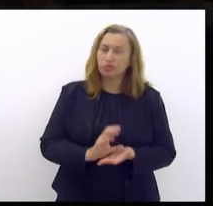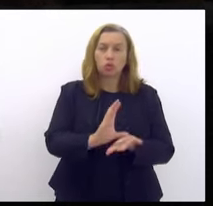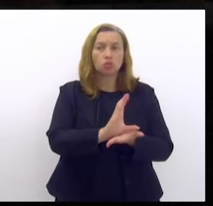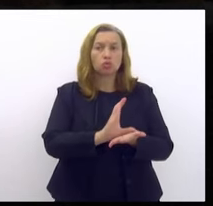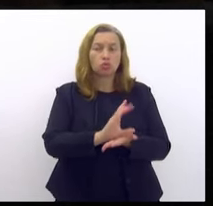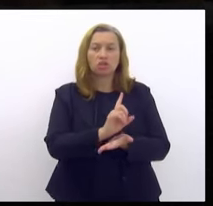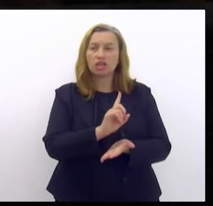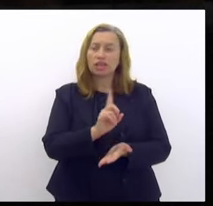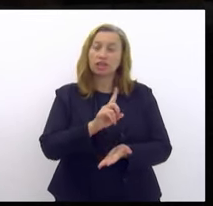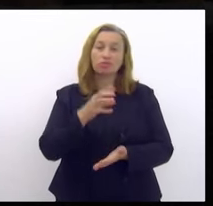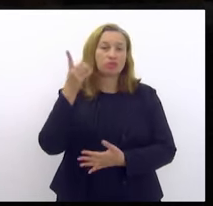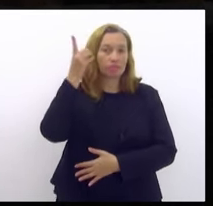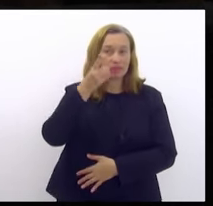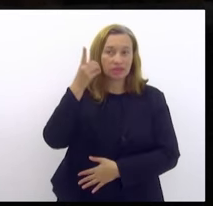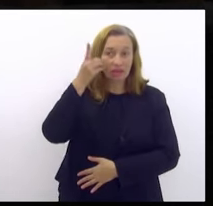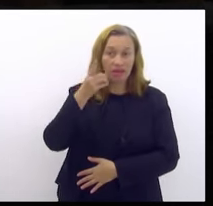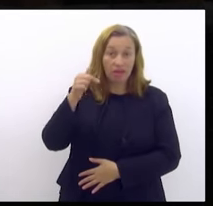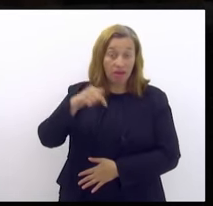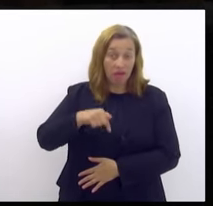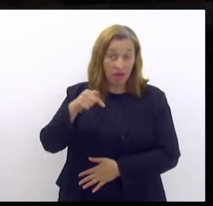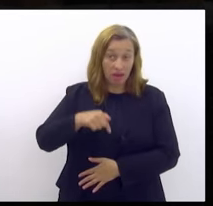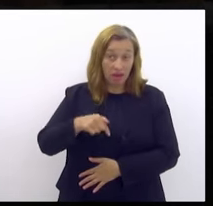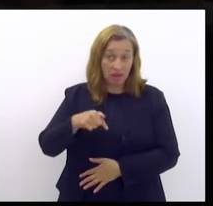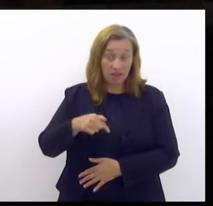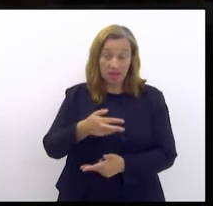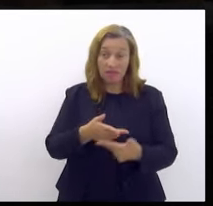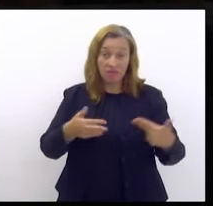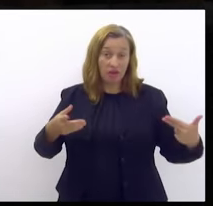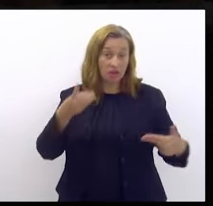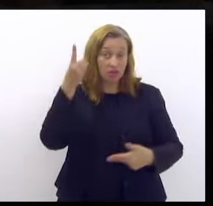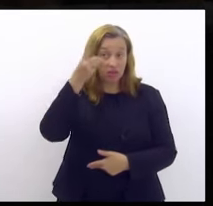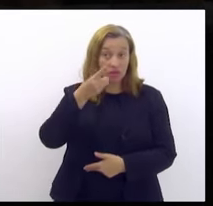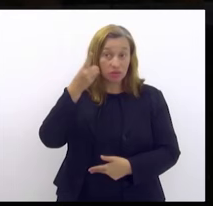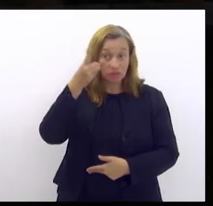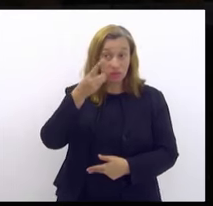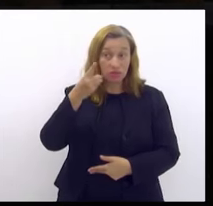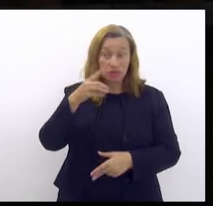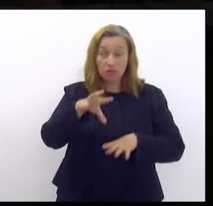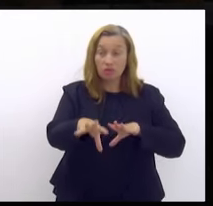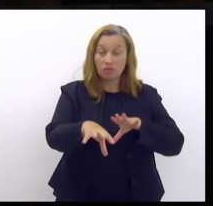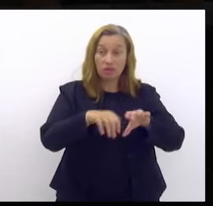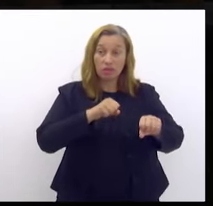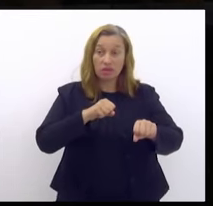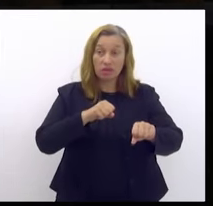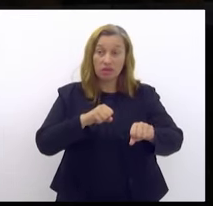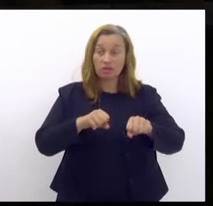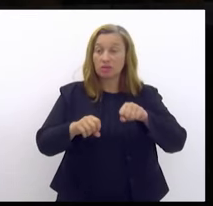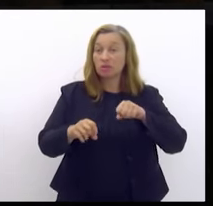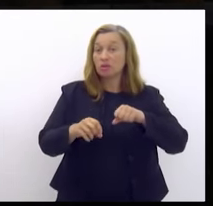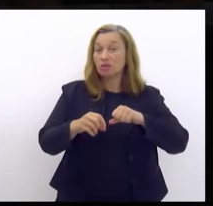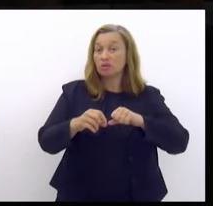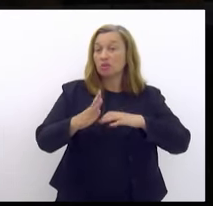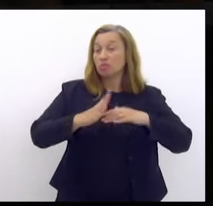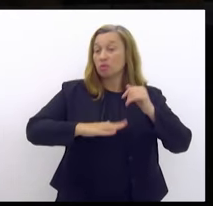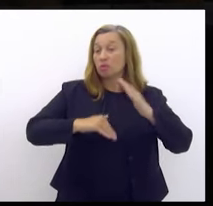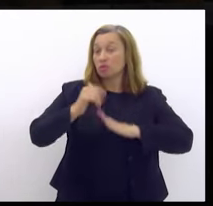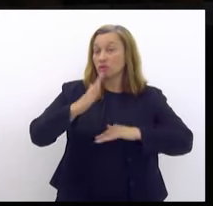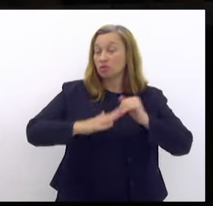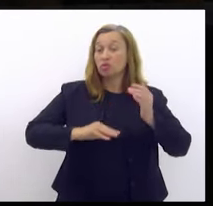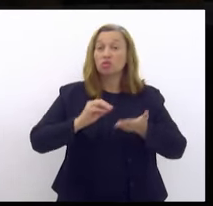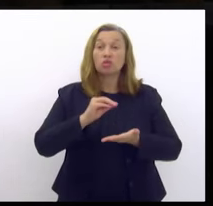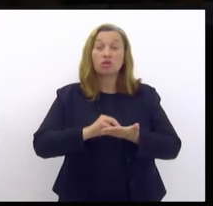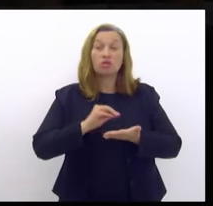os deputados. Isso aqui é uma miríade de deputados com formações profissionais distintas. O que falta são